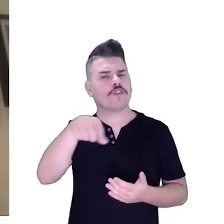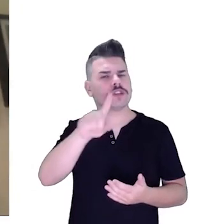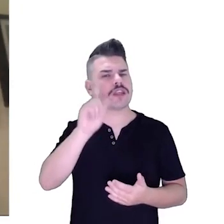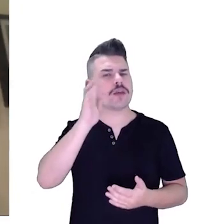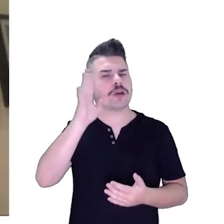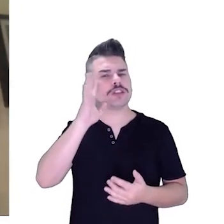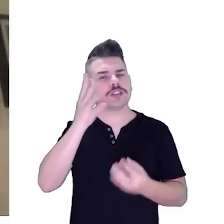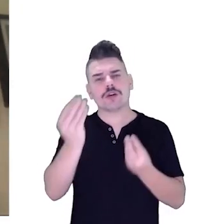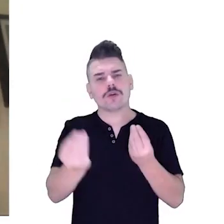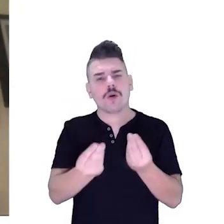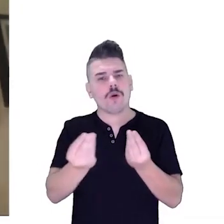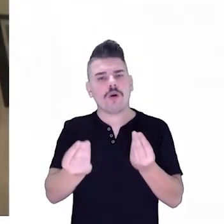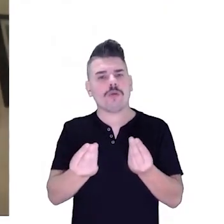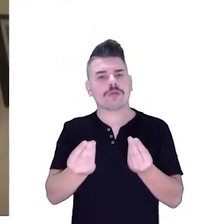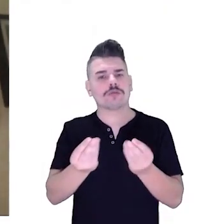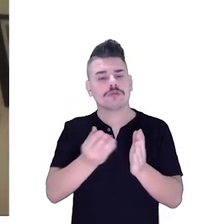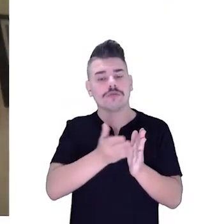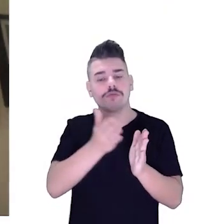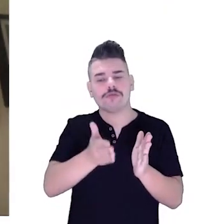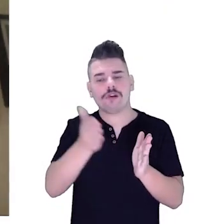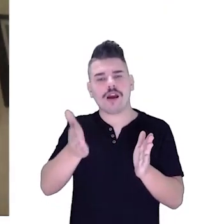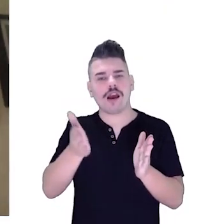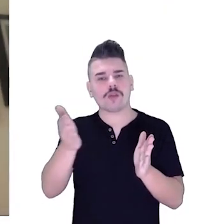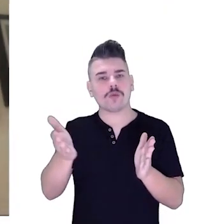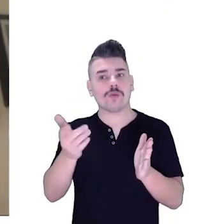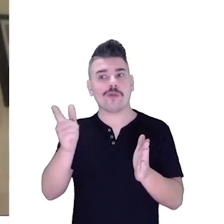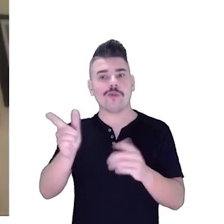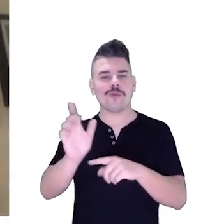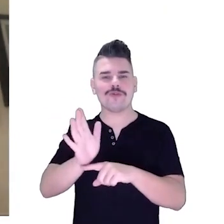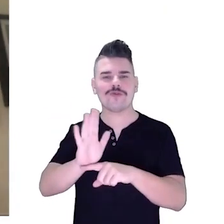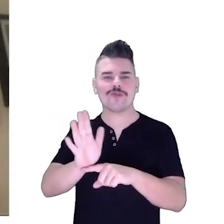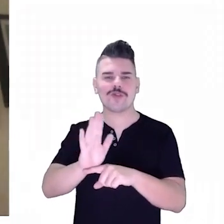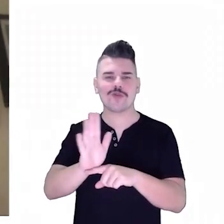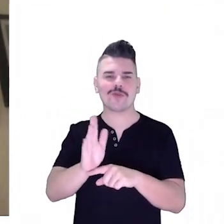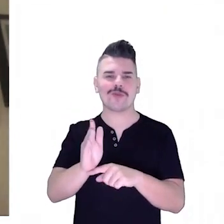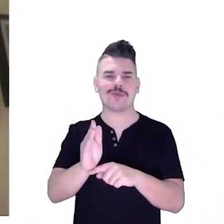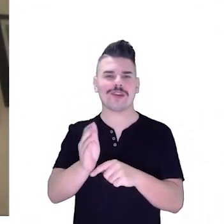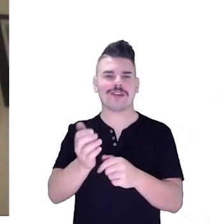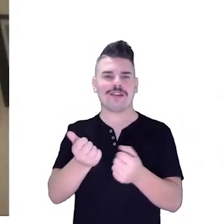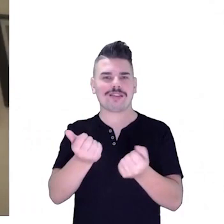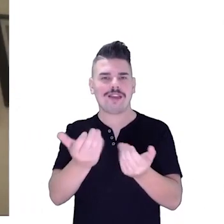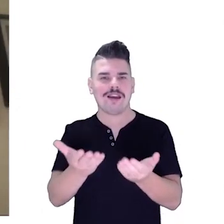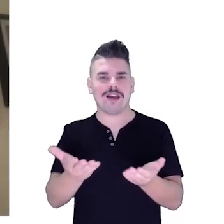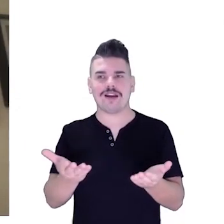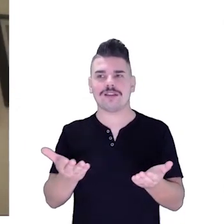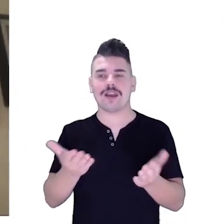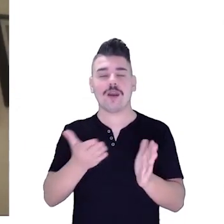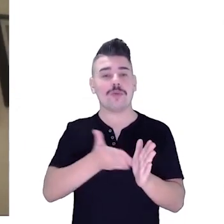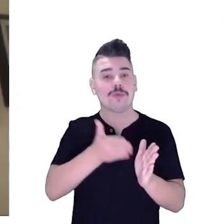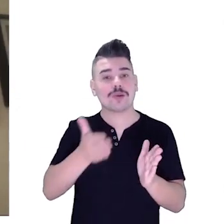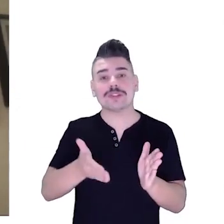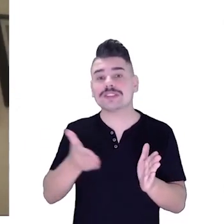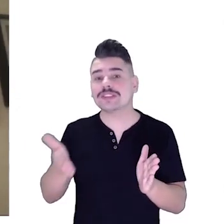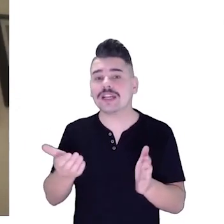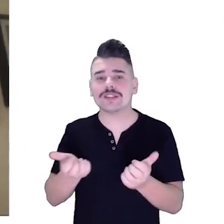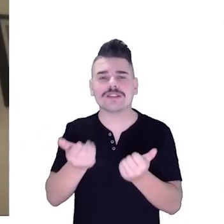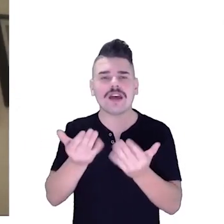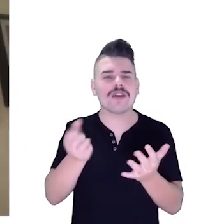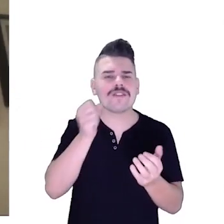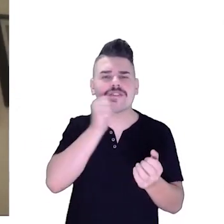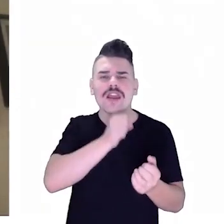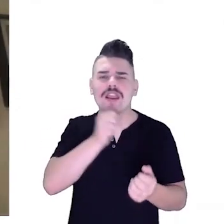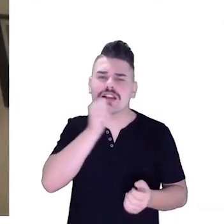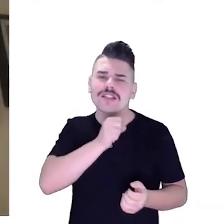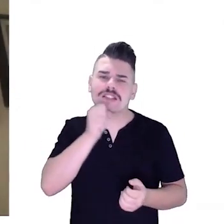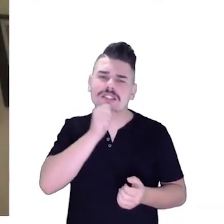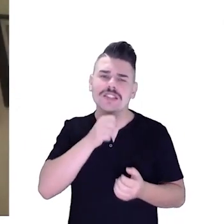E eu queria saber como é que você vê, né, o fato desse filme trazer